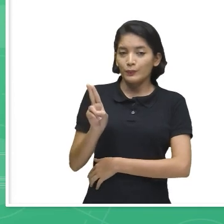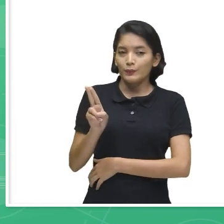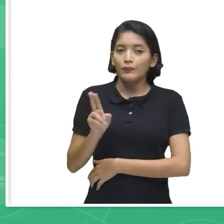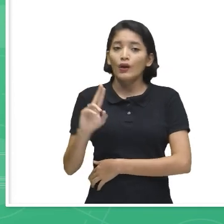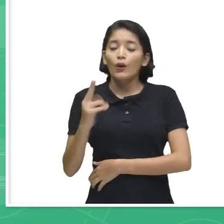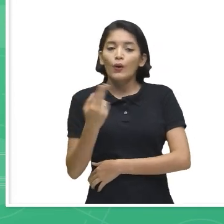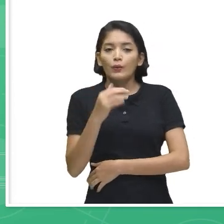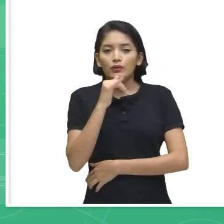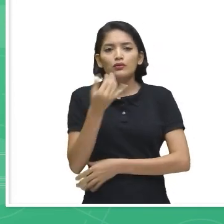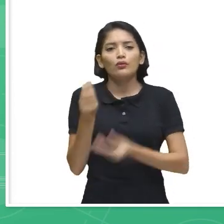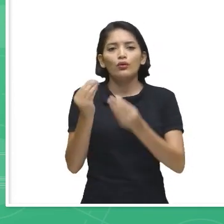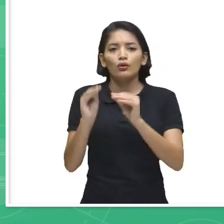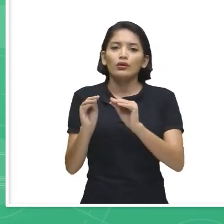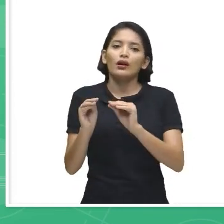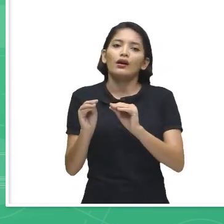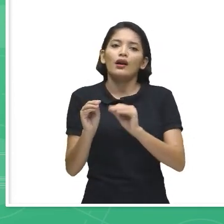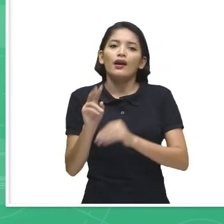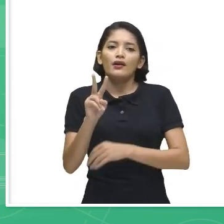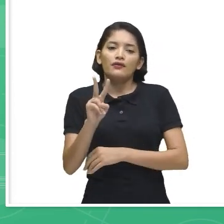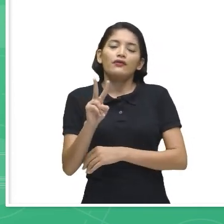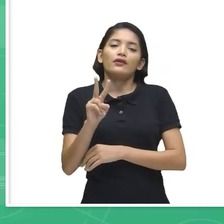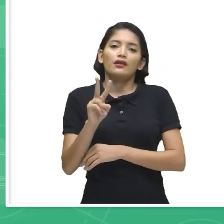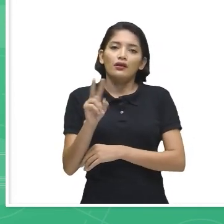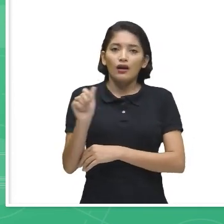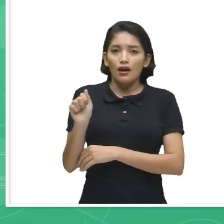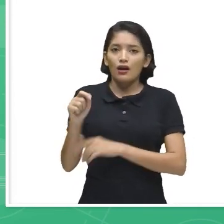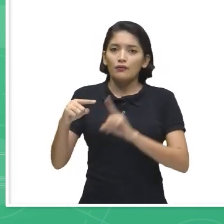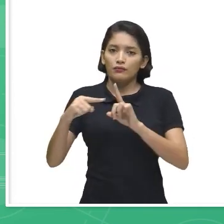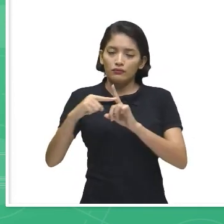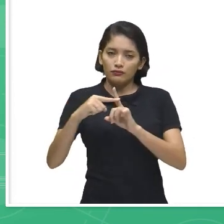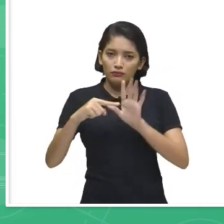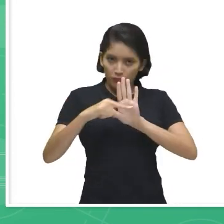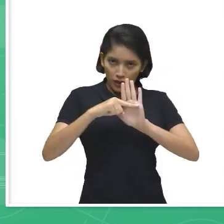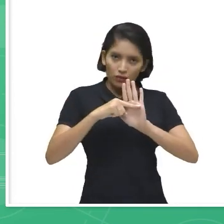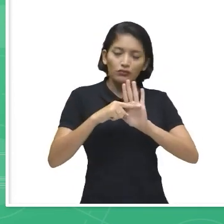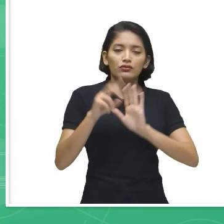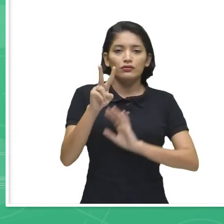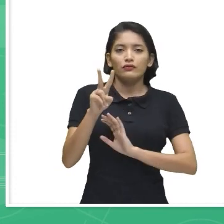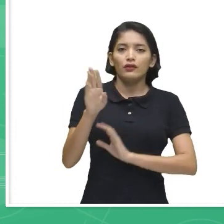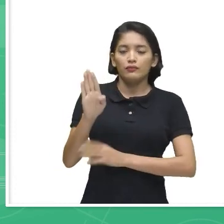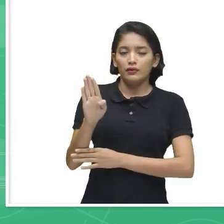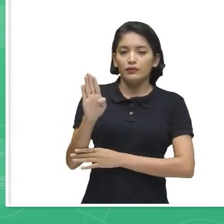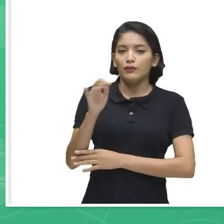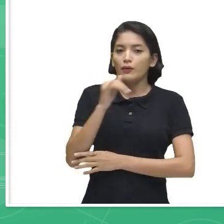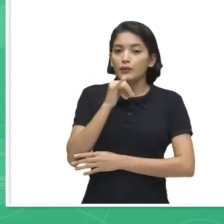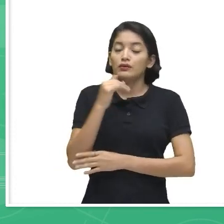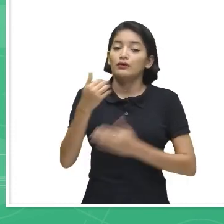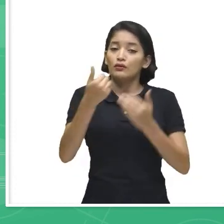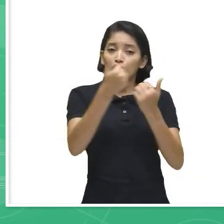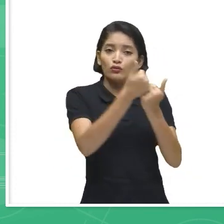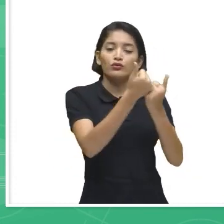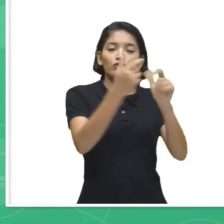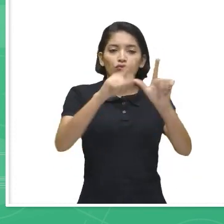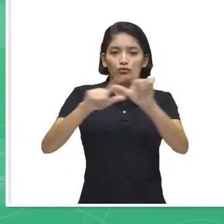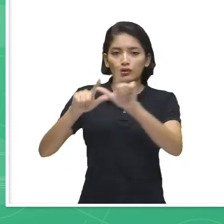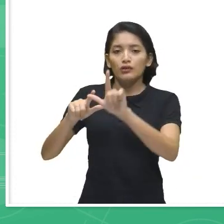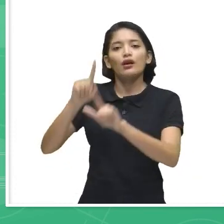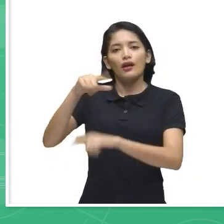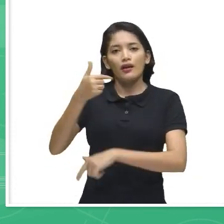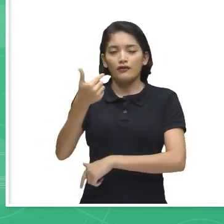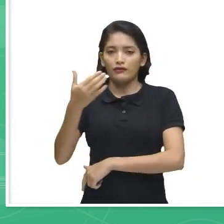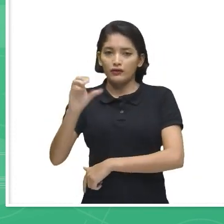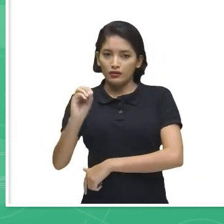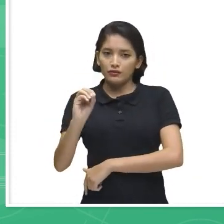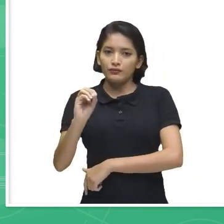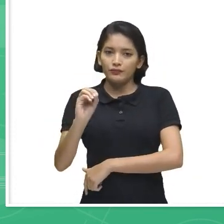podia só colocar VA menos VB e fazer a conta direto. Então vamos lá, VA, quando eu substituir é 20, menos, porque é